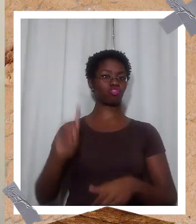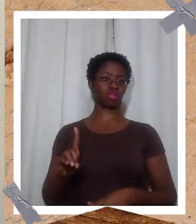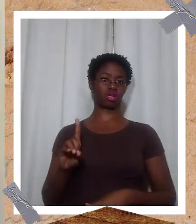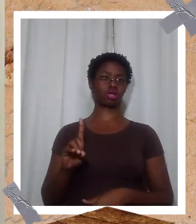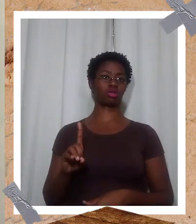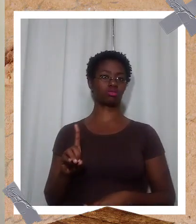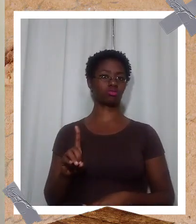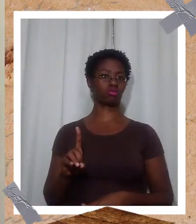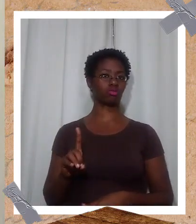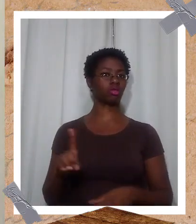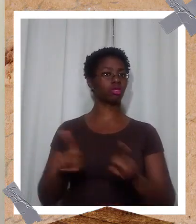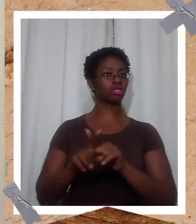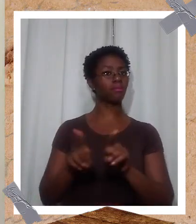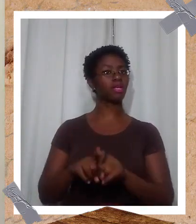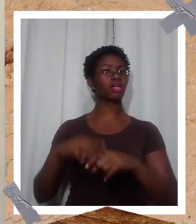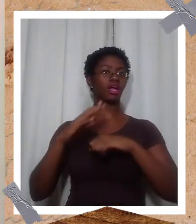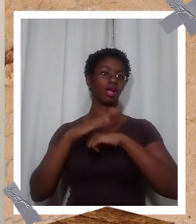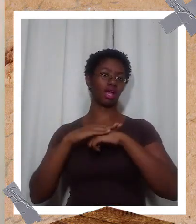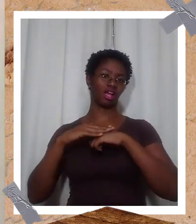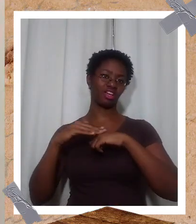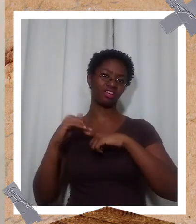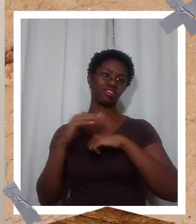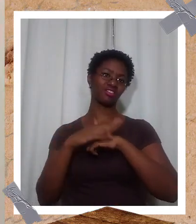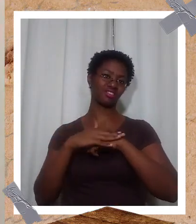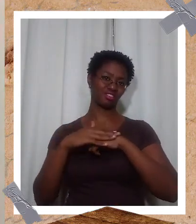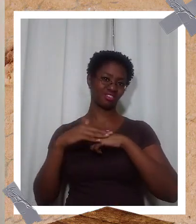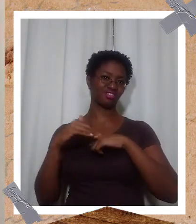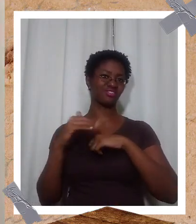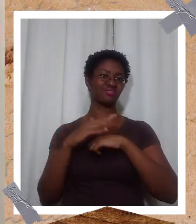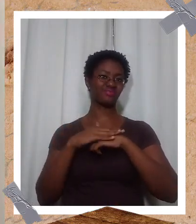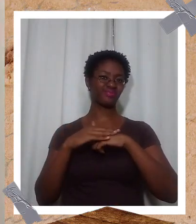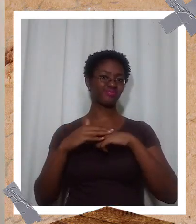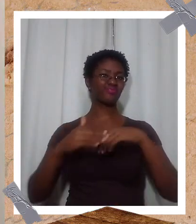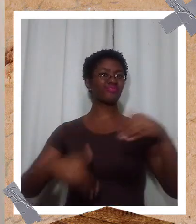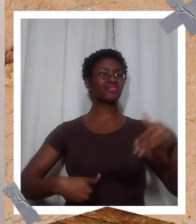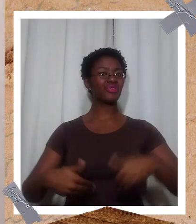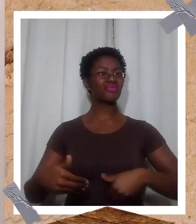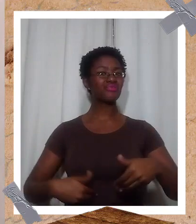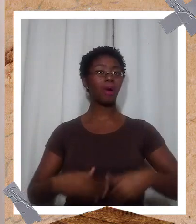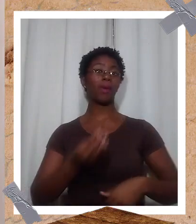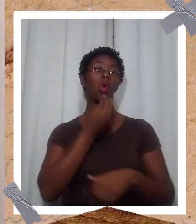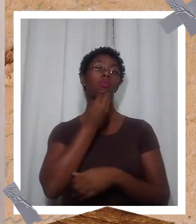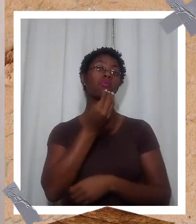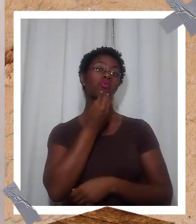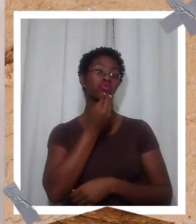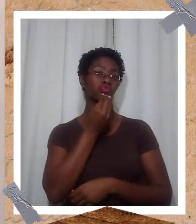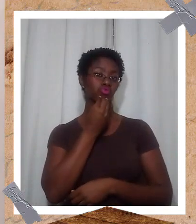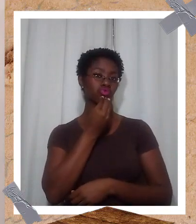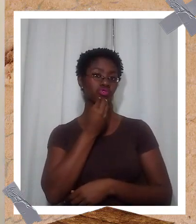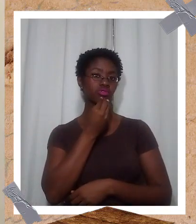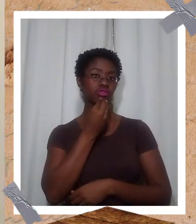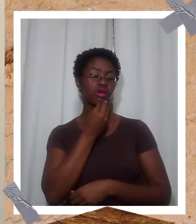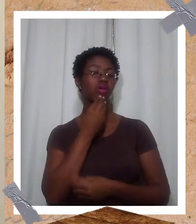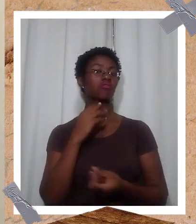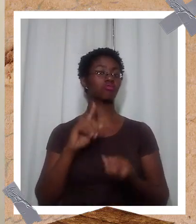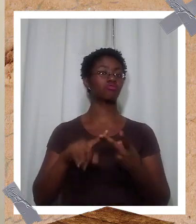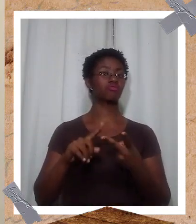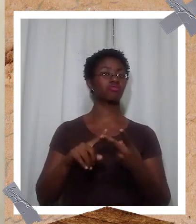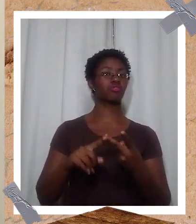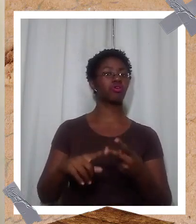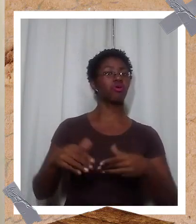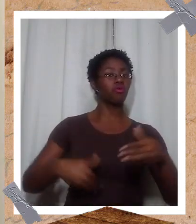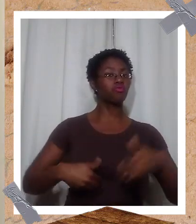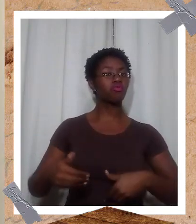ela tem fome de carinho. A Carolina tem fome de oportunidade. A Carolina tem fome de ser